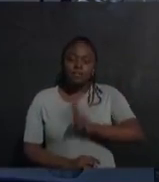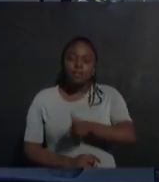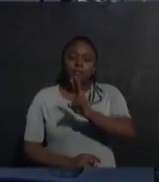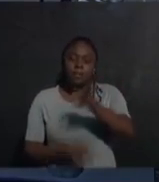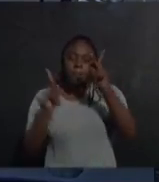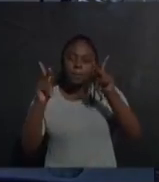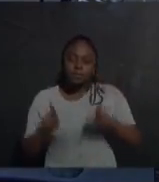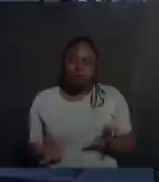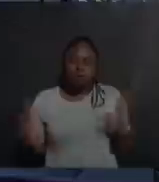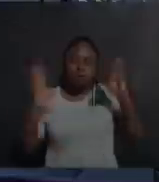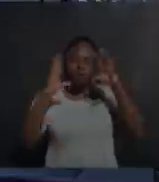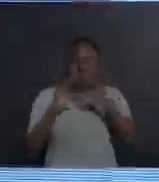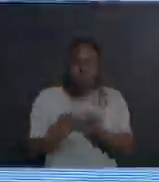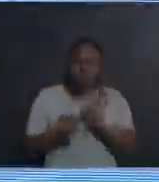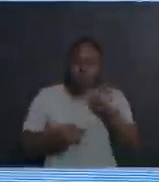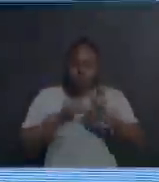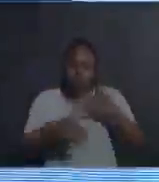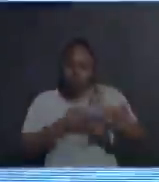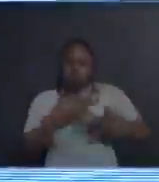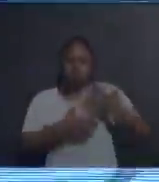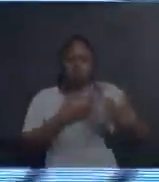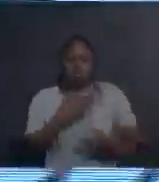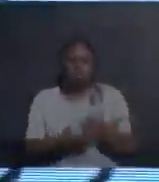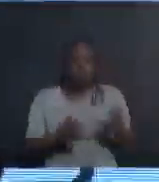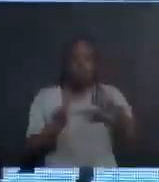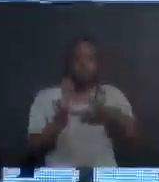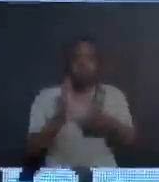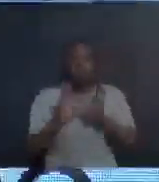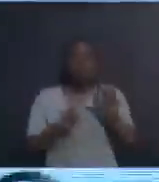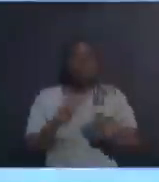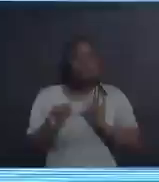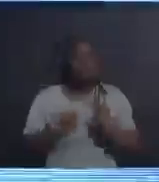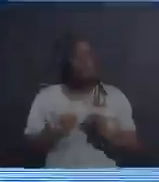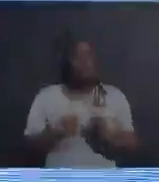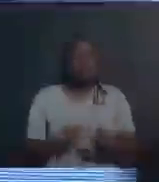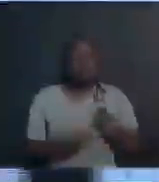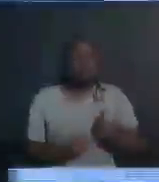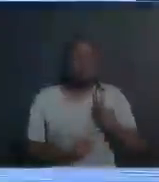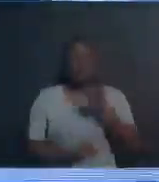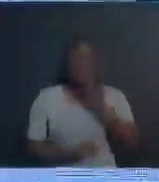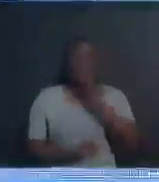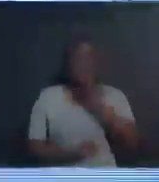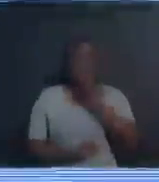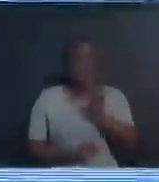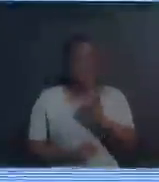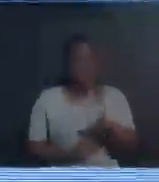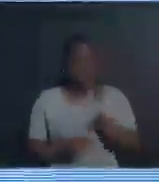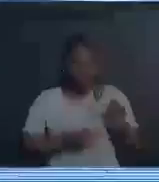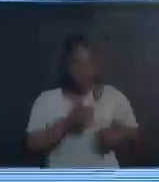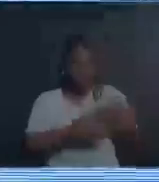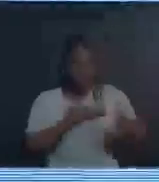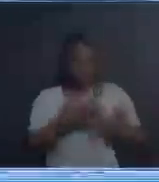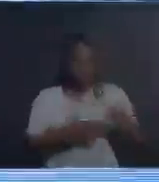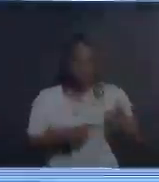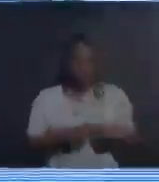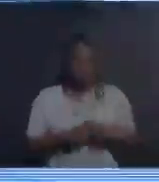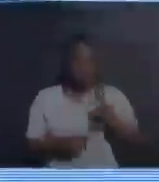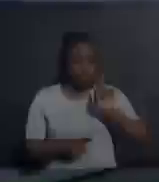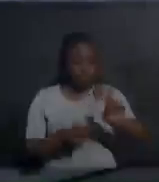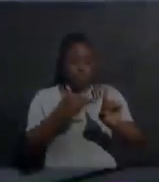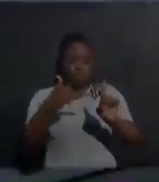resume avivamento a uma coisa dessas, ela está provando que ela não viveu um avivamento. Porque avivamento não é uma coisa